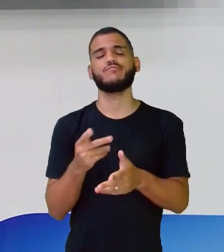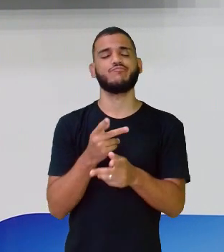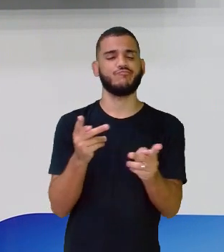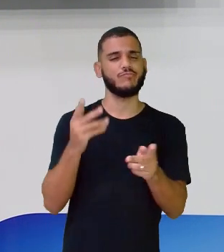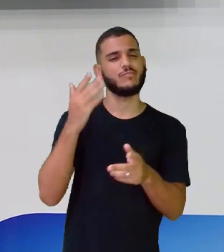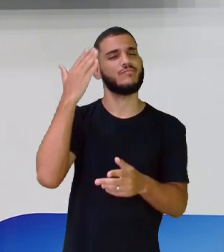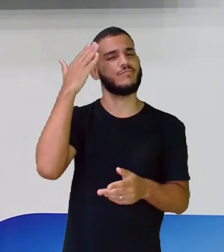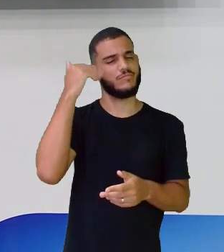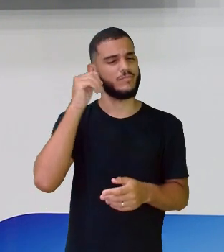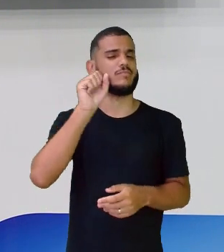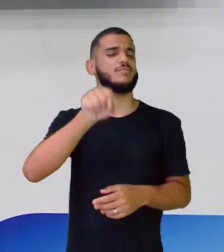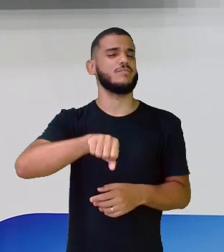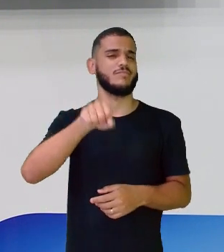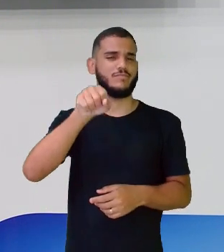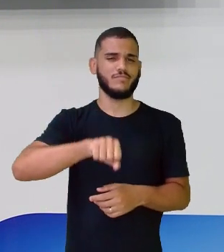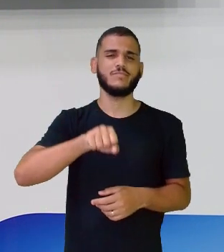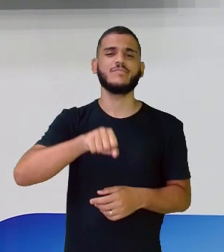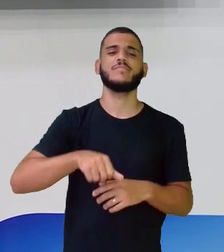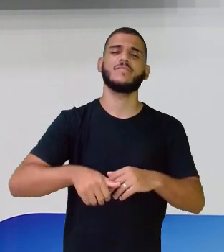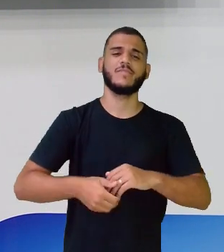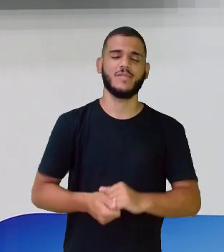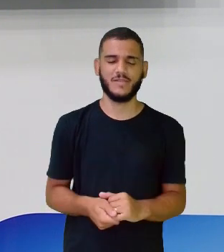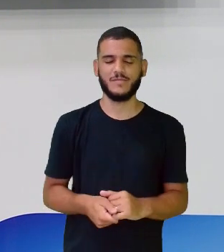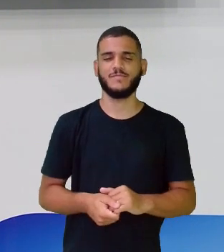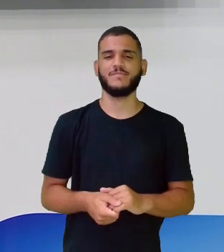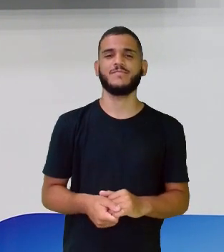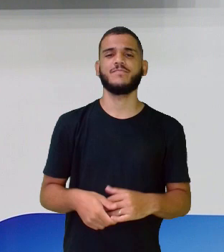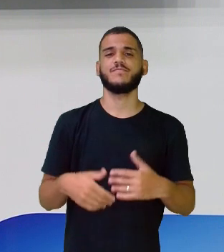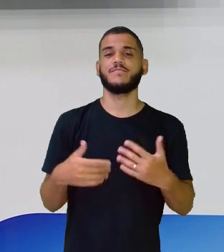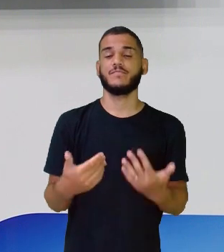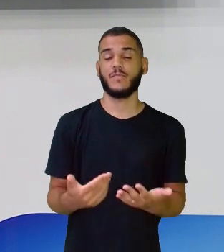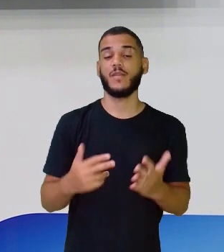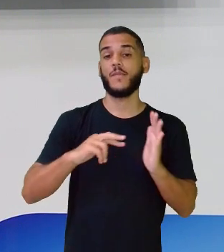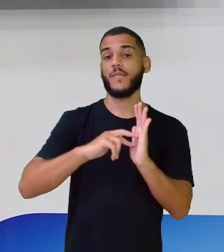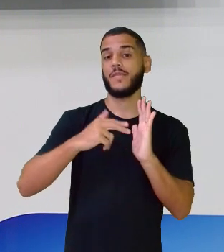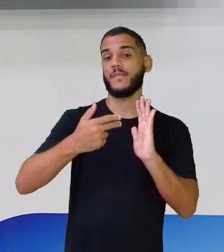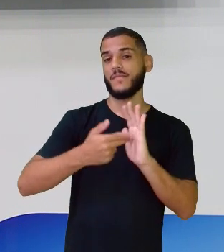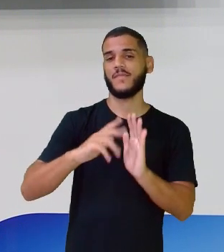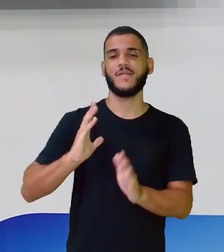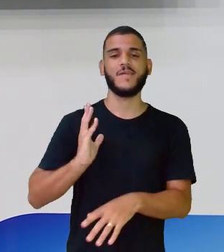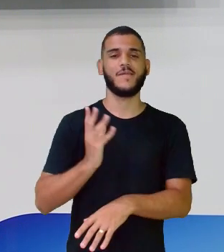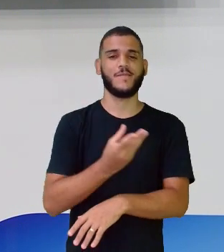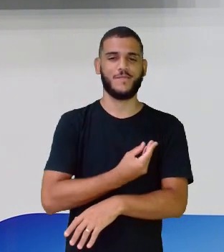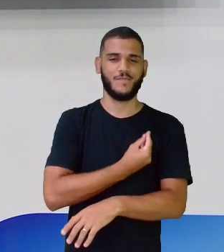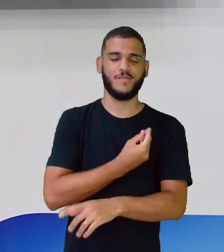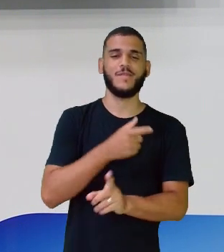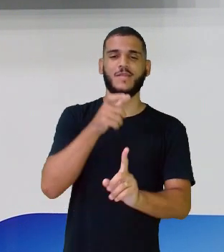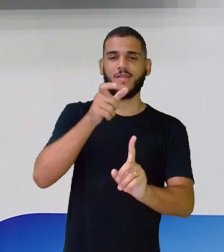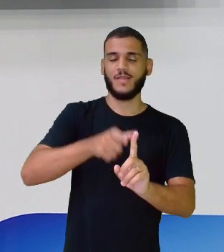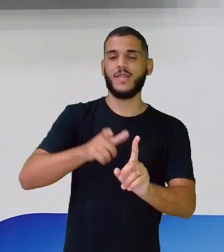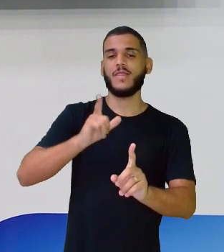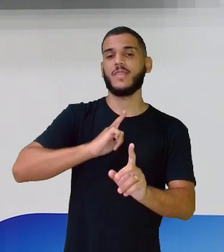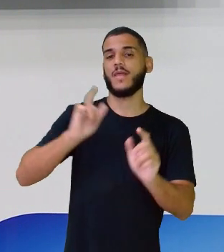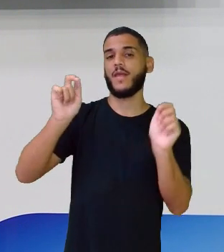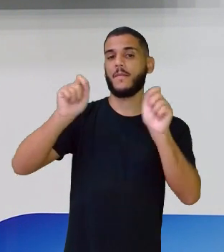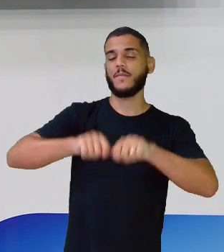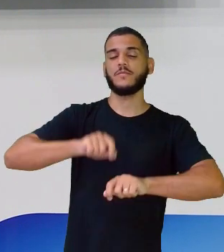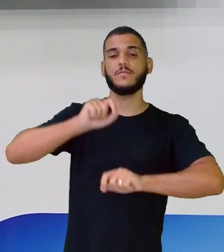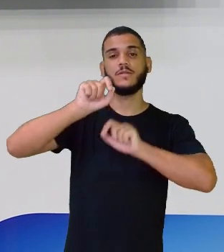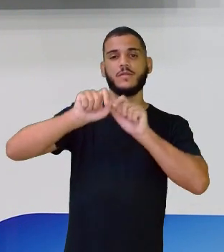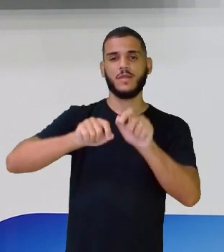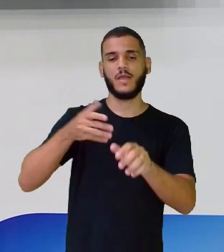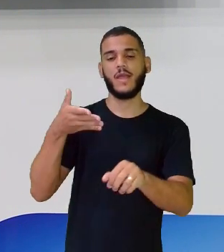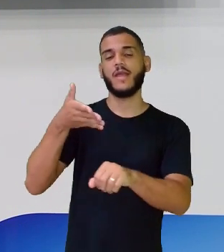do ano, já sabe sim o que é uma biografia, com certeza, e tem grande probabilidade de já ter